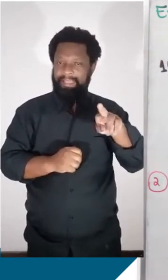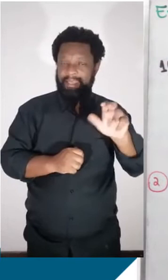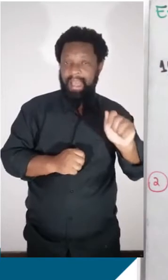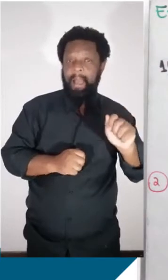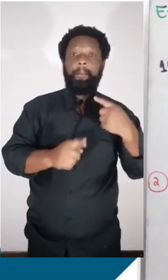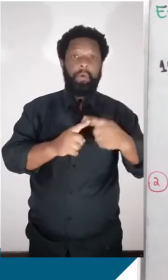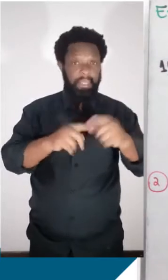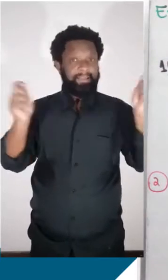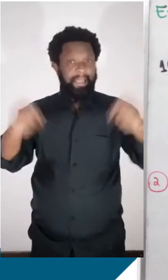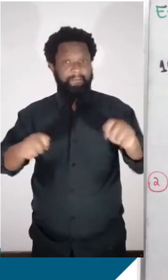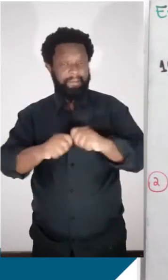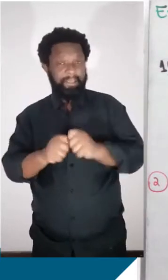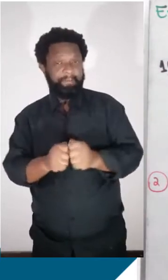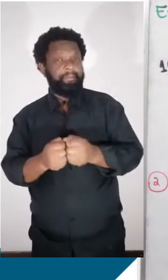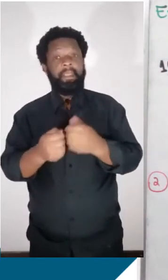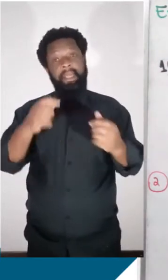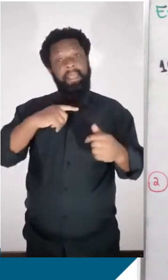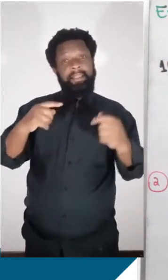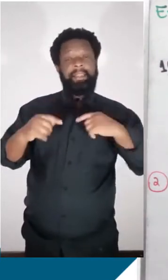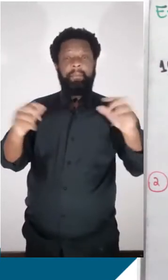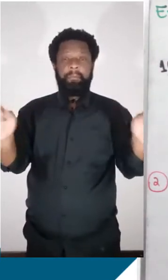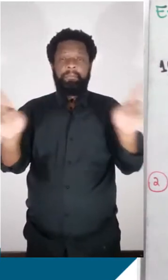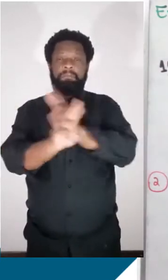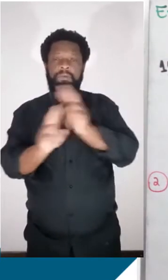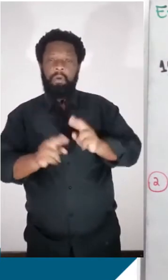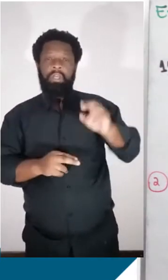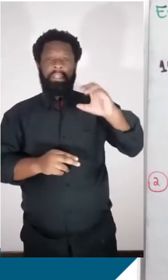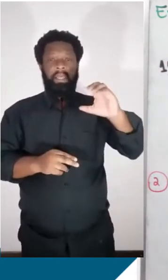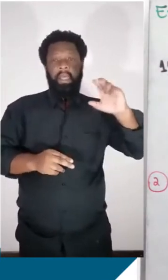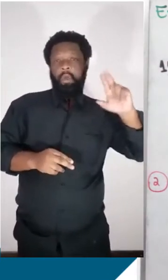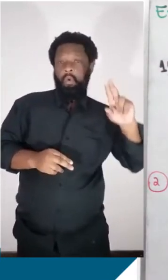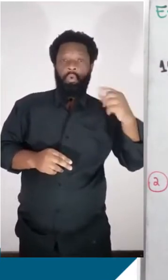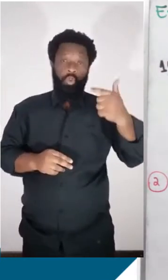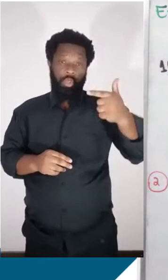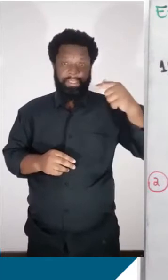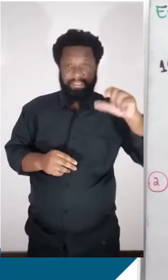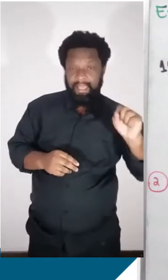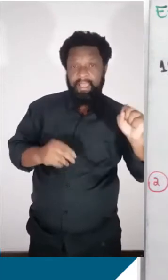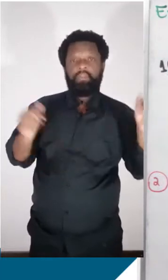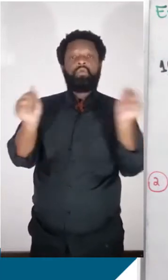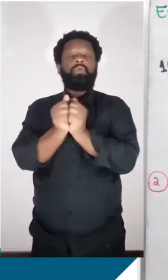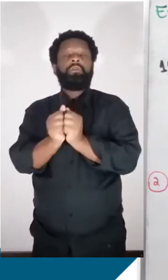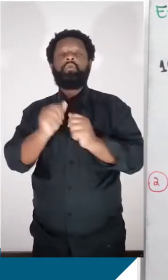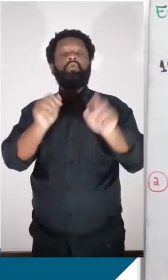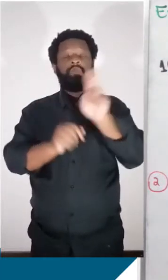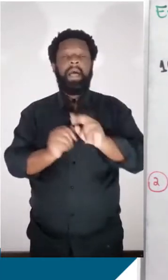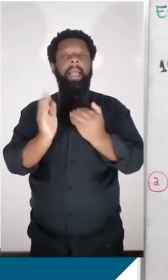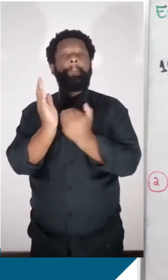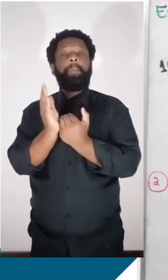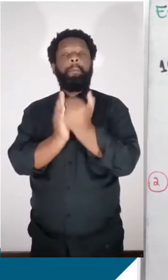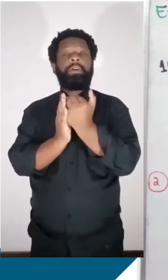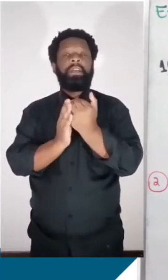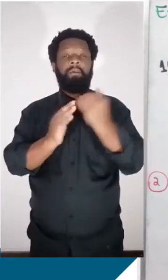teórico, eu consigo fazer normalmente. Como essa questão relaciona o minério Cu2S com Cu, vou pegar a proporção